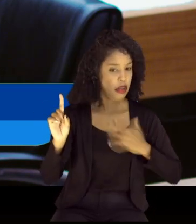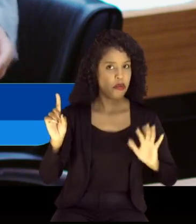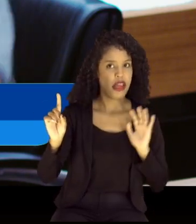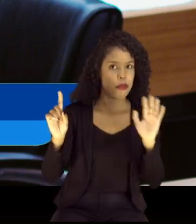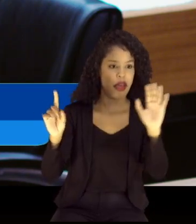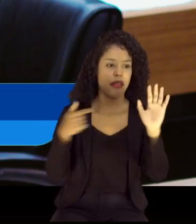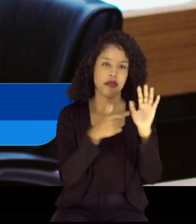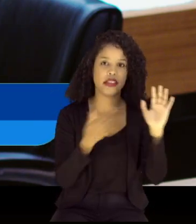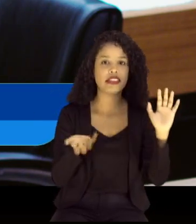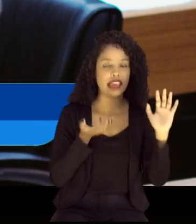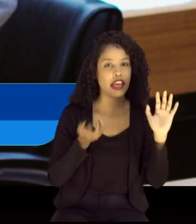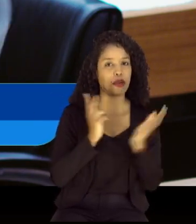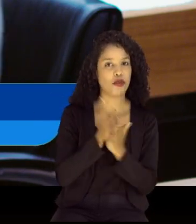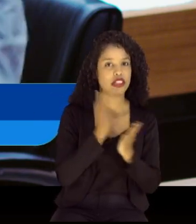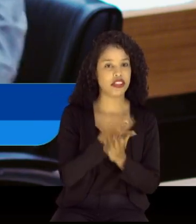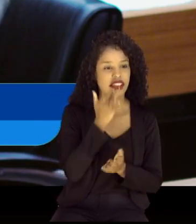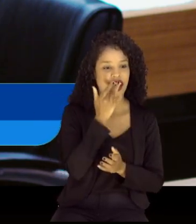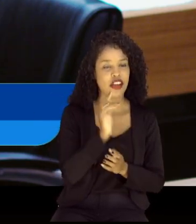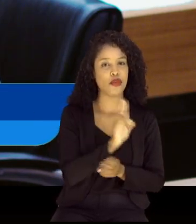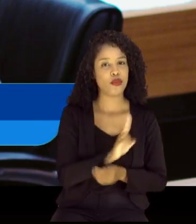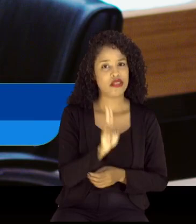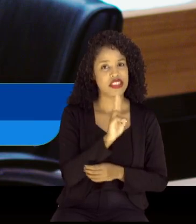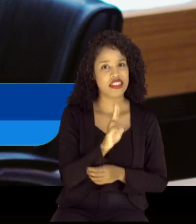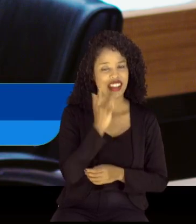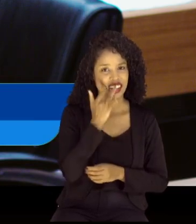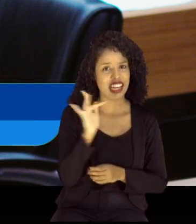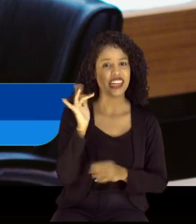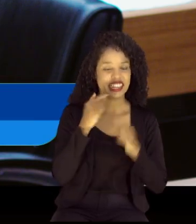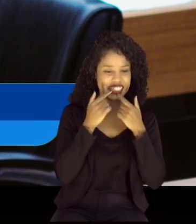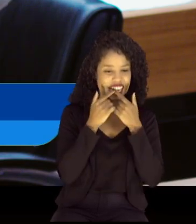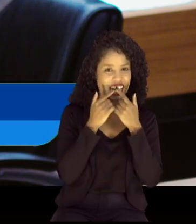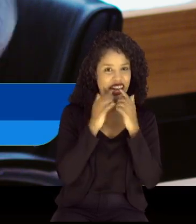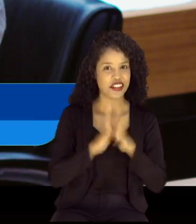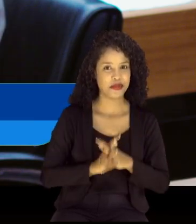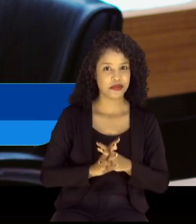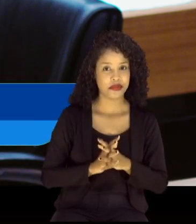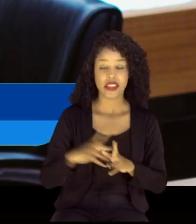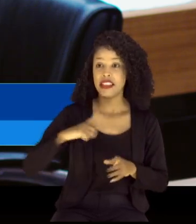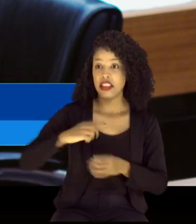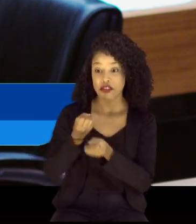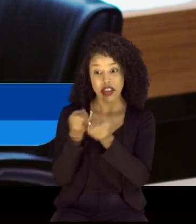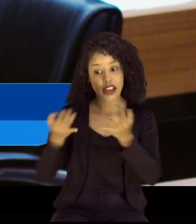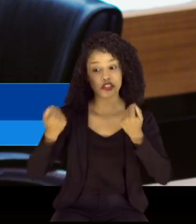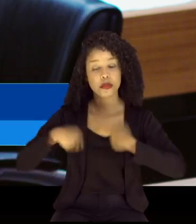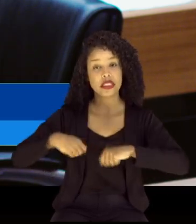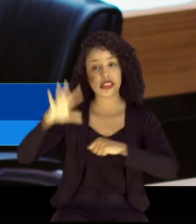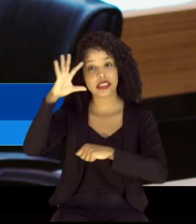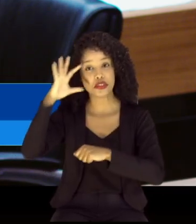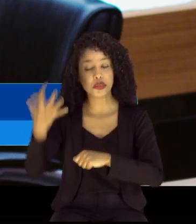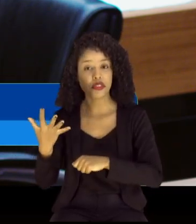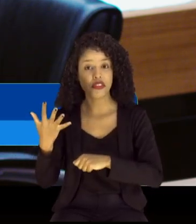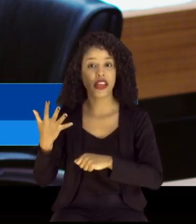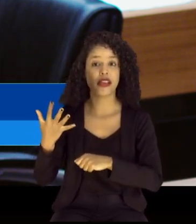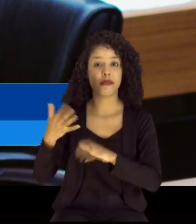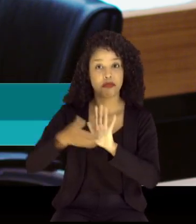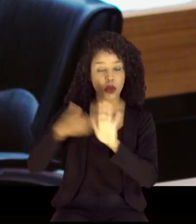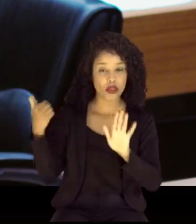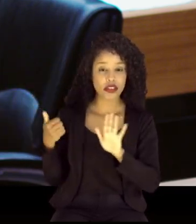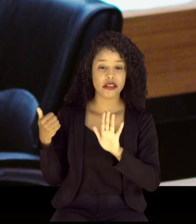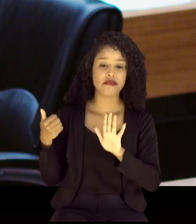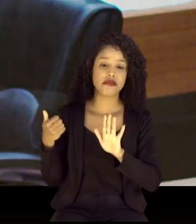Então, essas coisas a gente tem que desfazer um bocado de coisa que estava mal feita e preservar outras para que não aconteçam coisas piores.